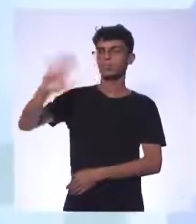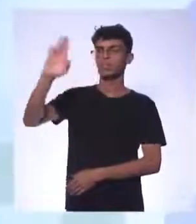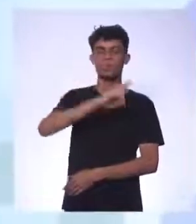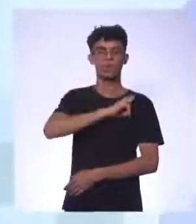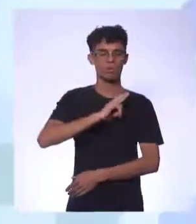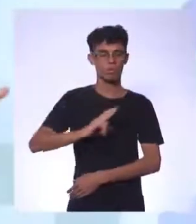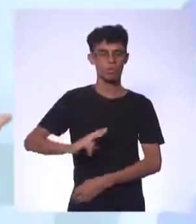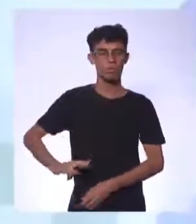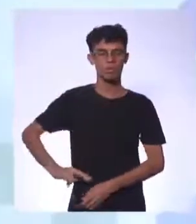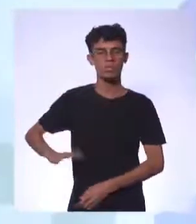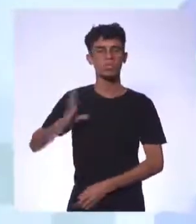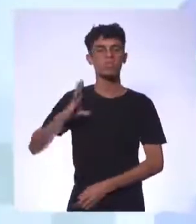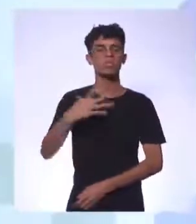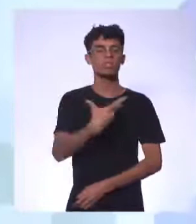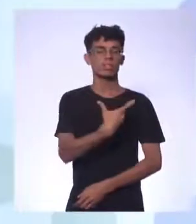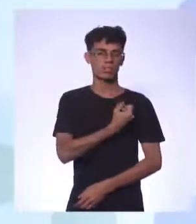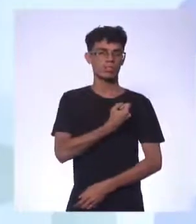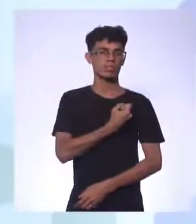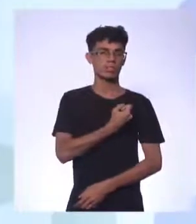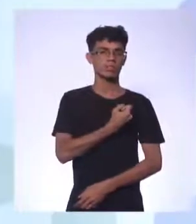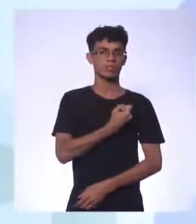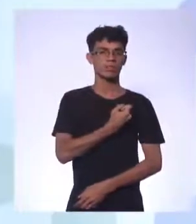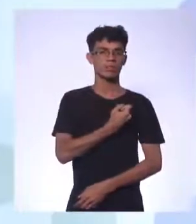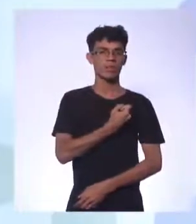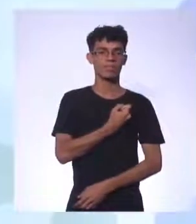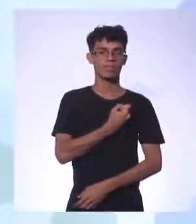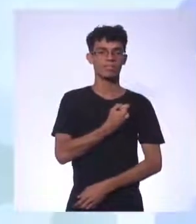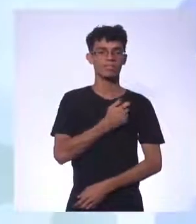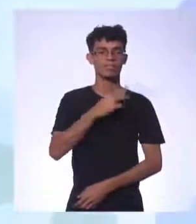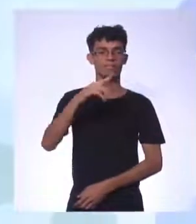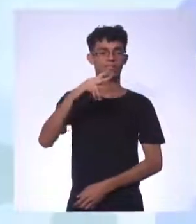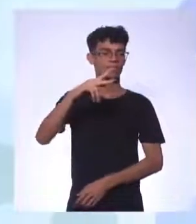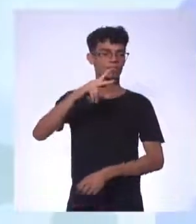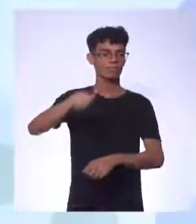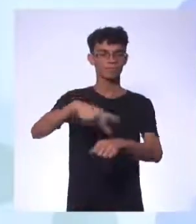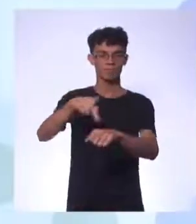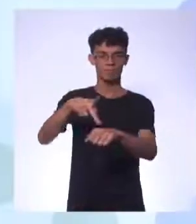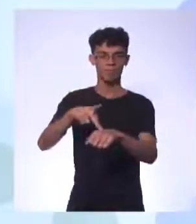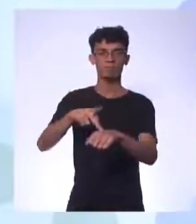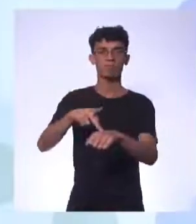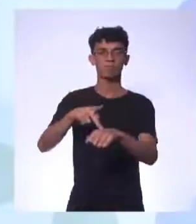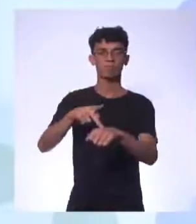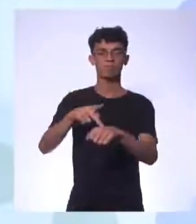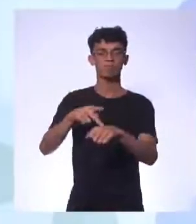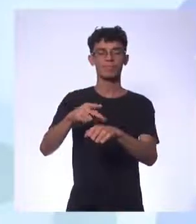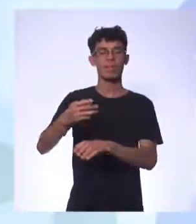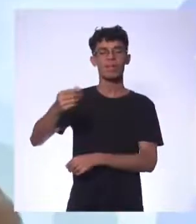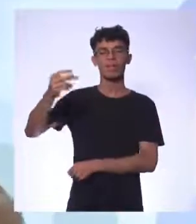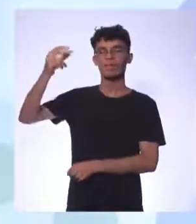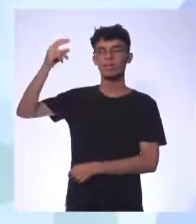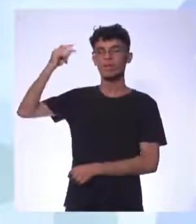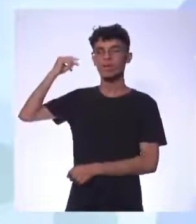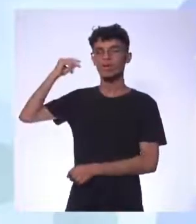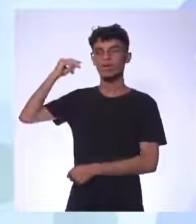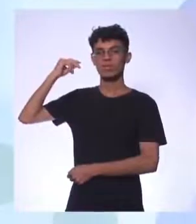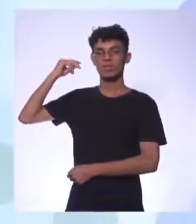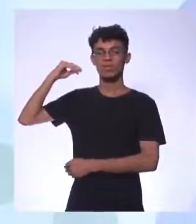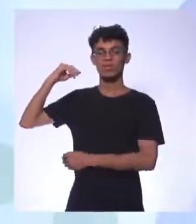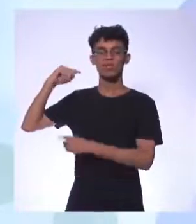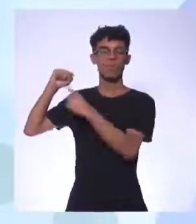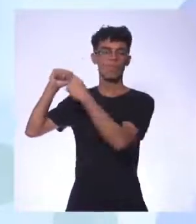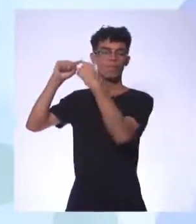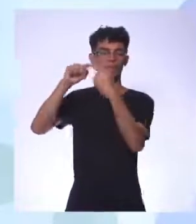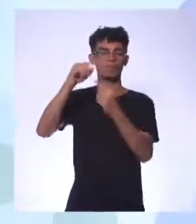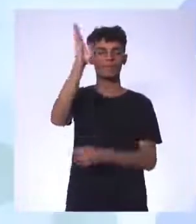sendo a salvação da pátria, né? Eles foram resgatar no passado recente do Brasil naquele momento. Qual